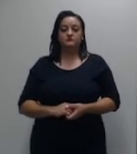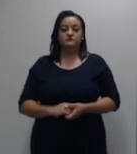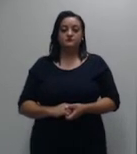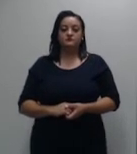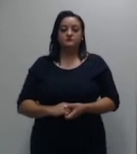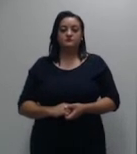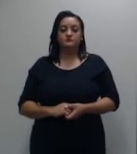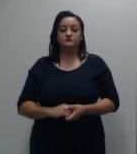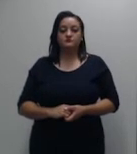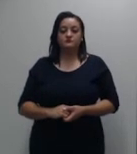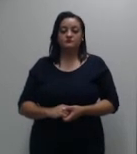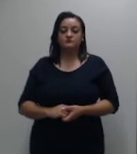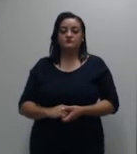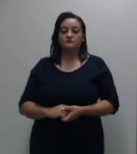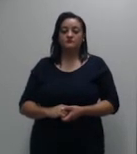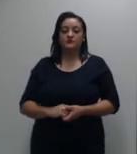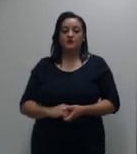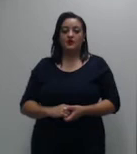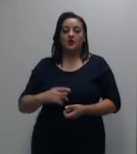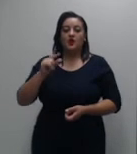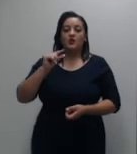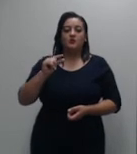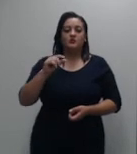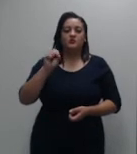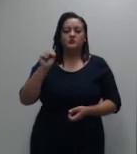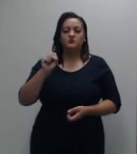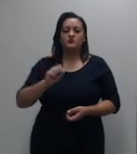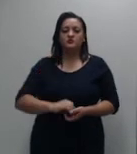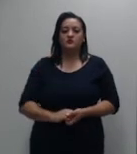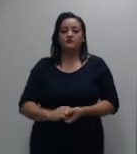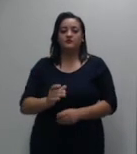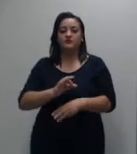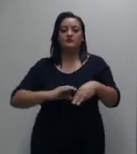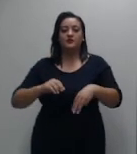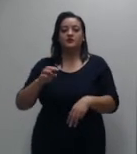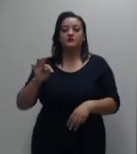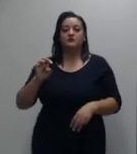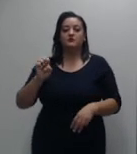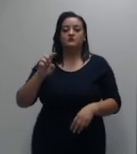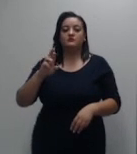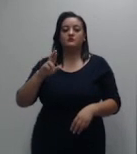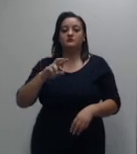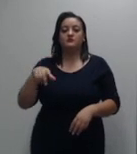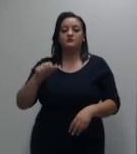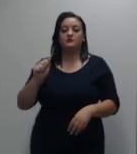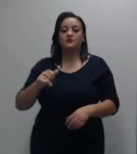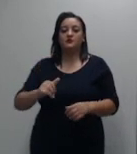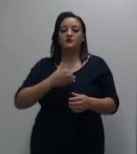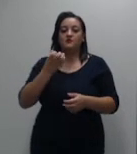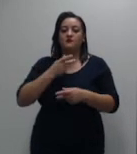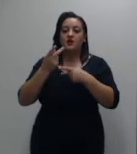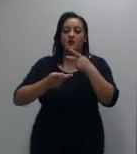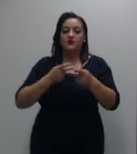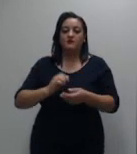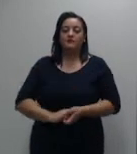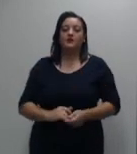comprimento dois segundo Inicial missionárias Teresa com a palavra é só pa